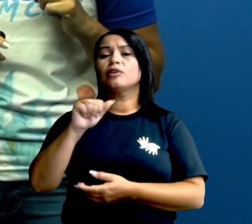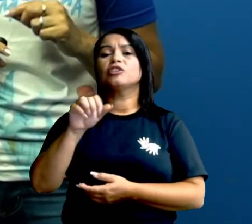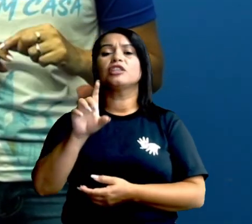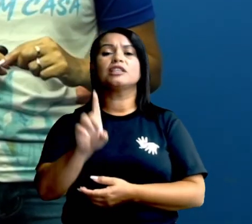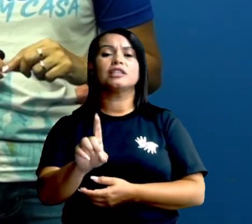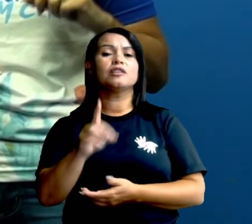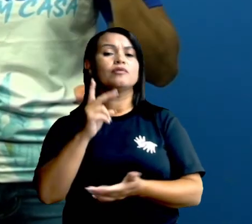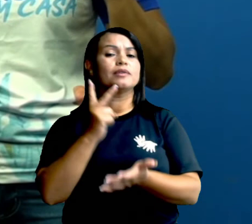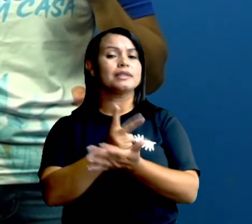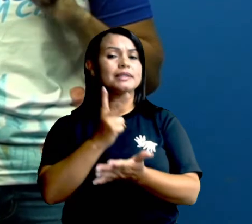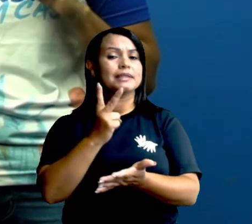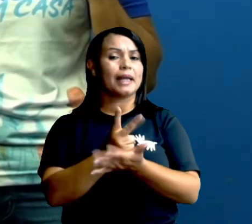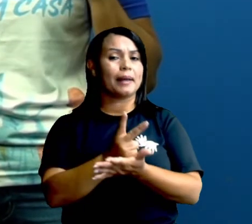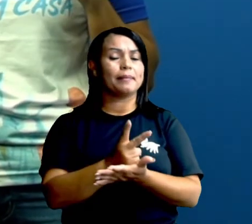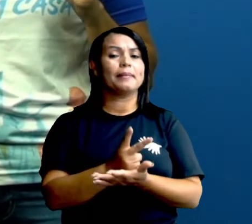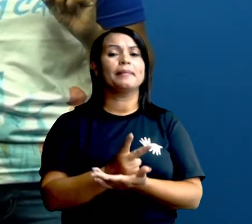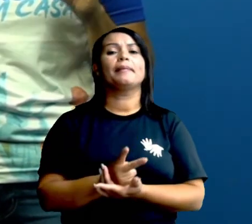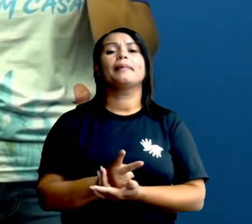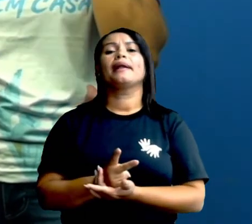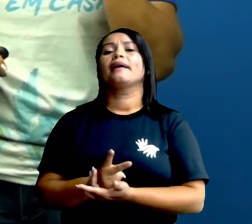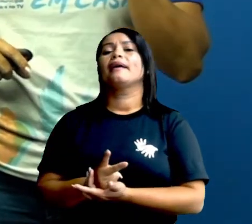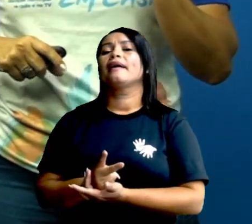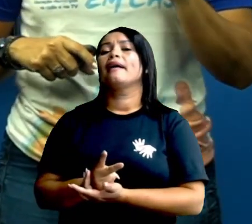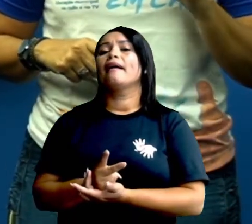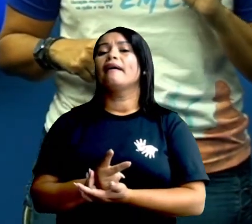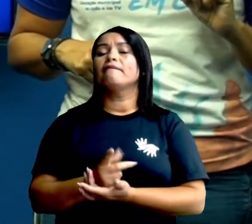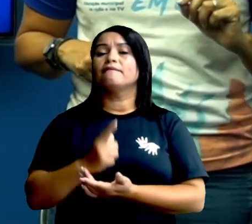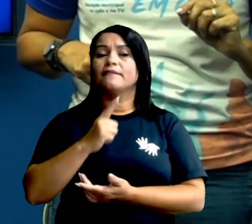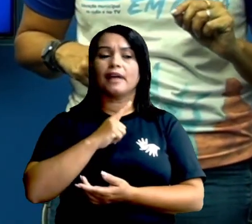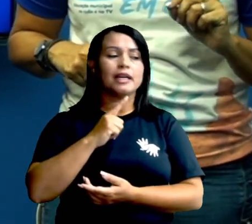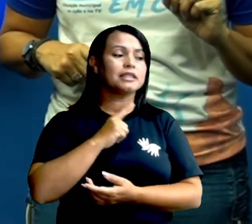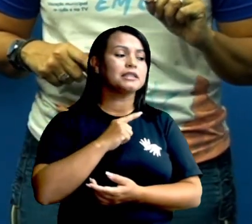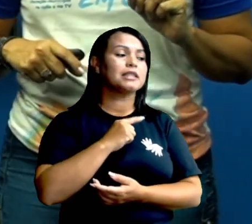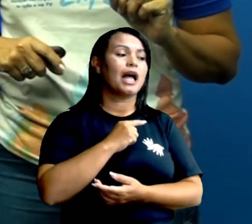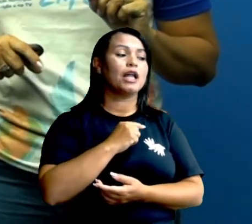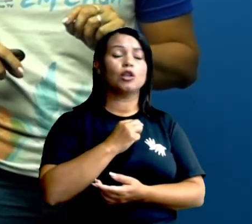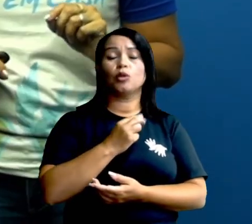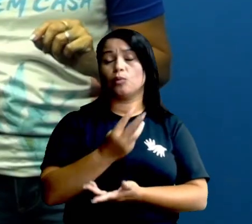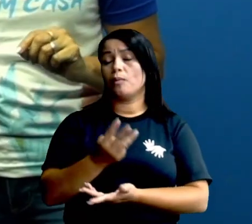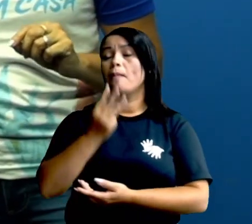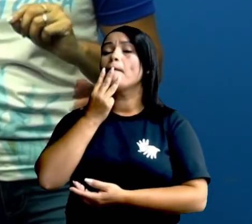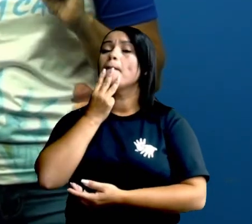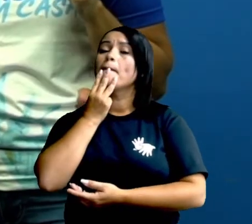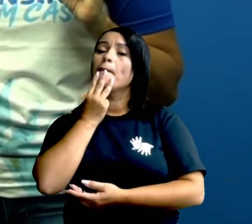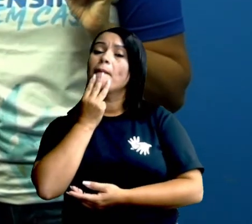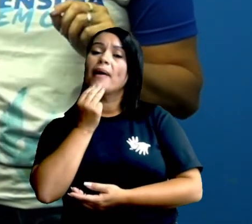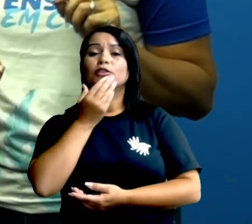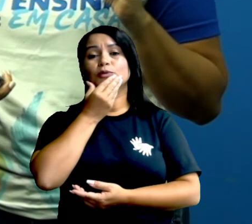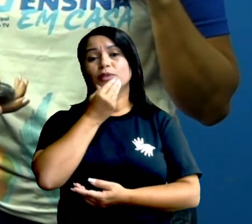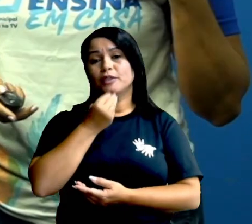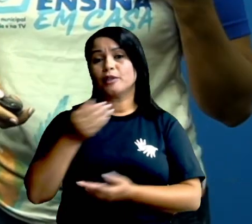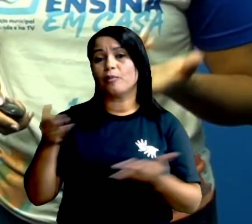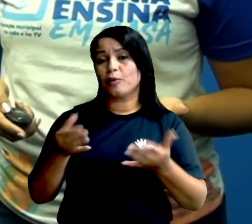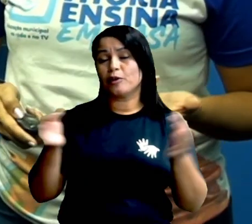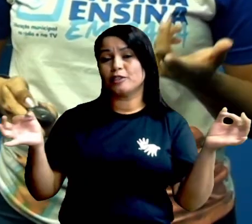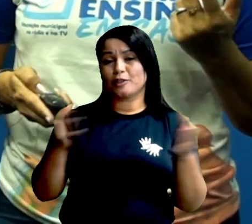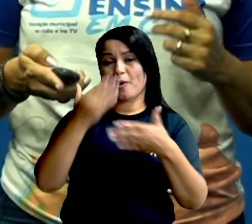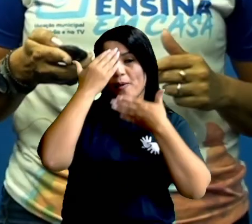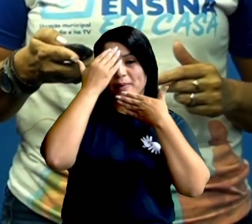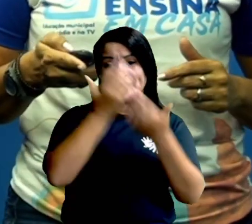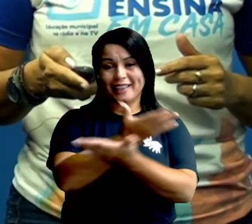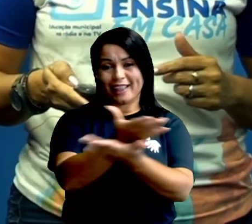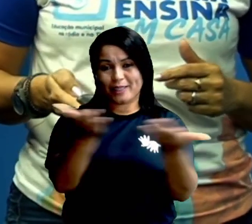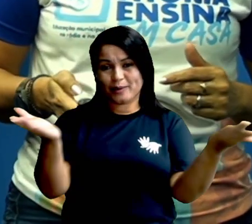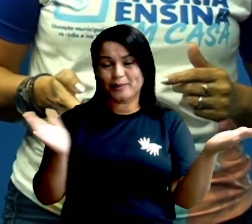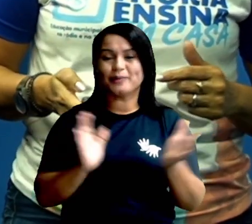ele vai sempre estar no masculino, tá certo? Então, por hoje é só.